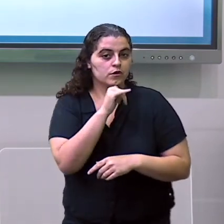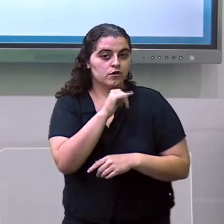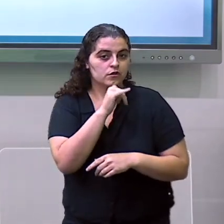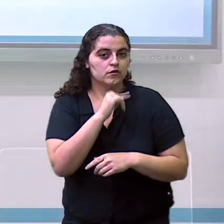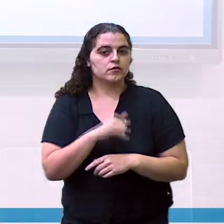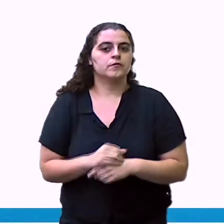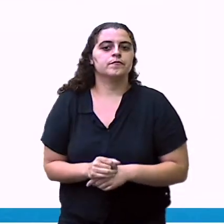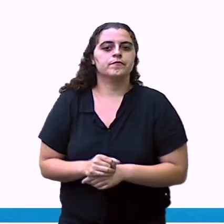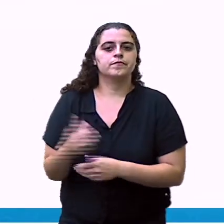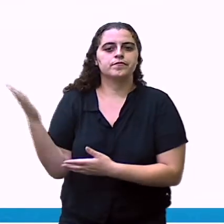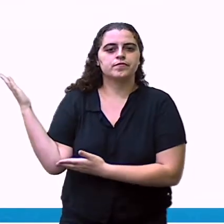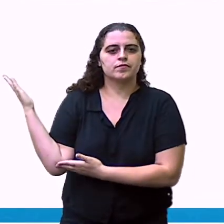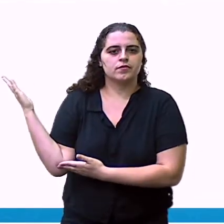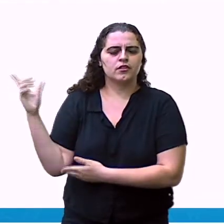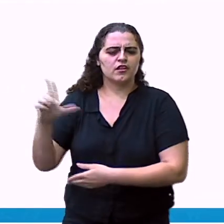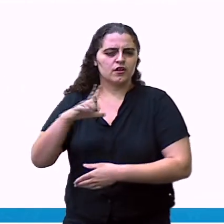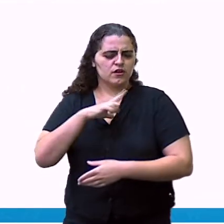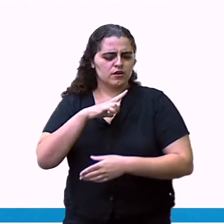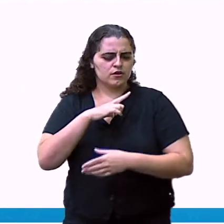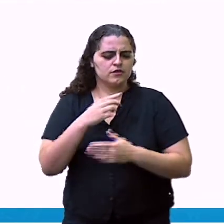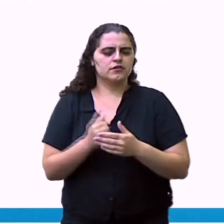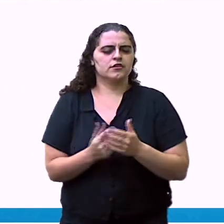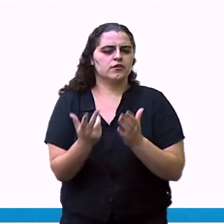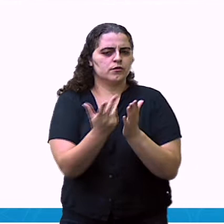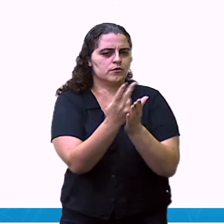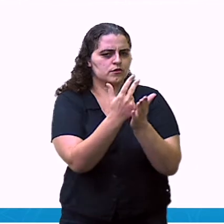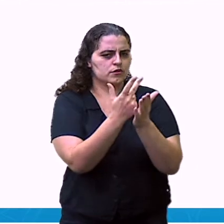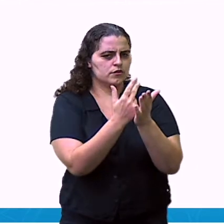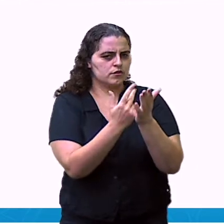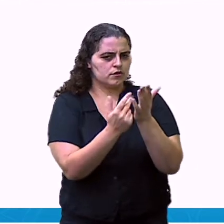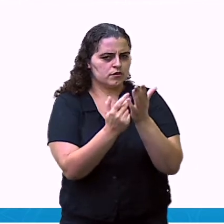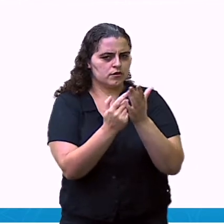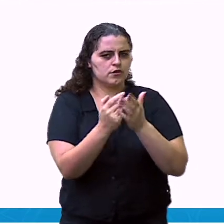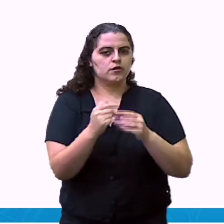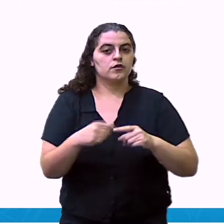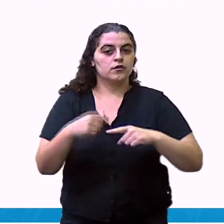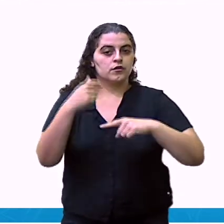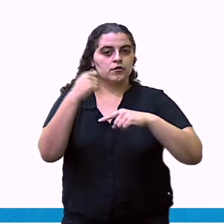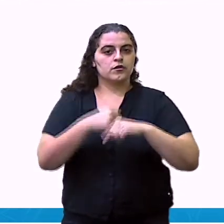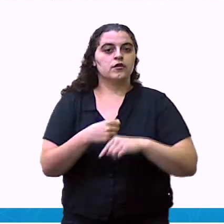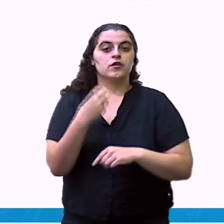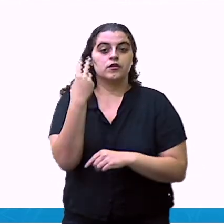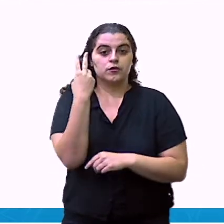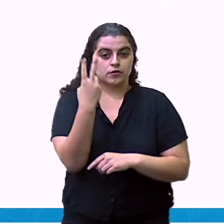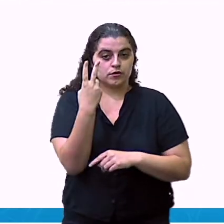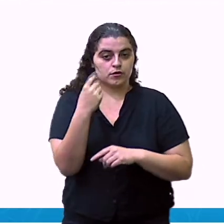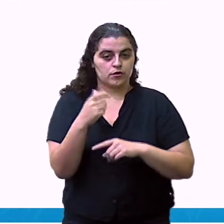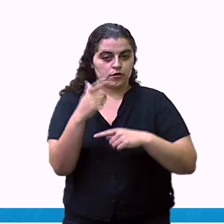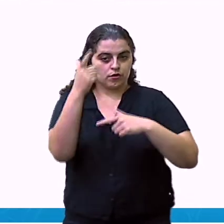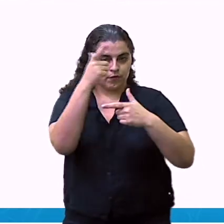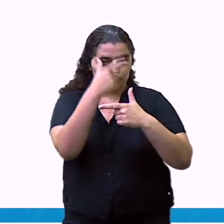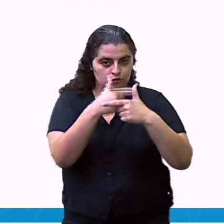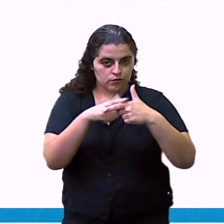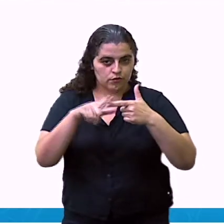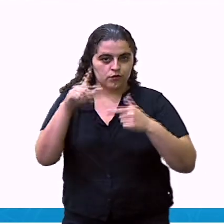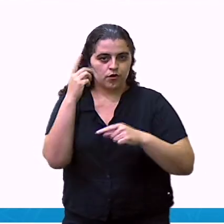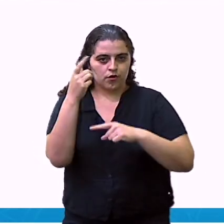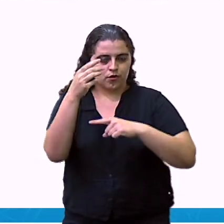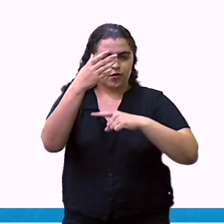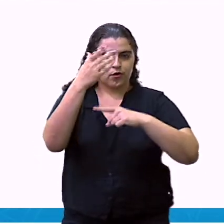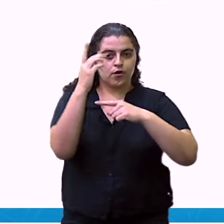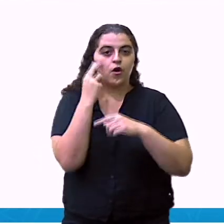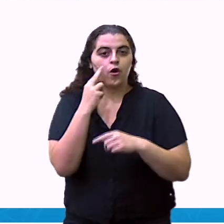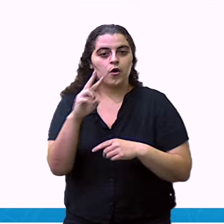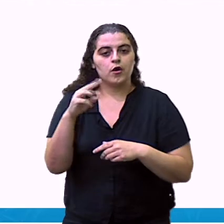aqui outro como exemplo. Eu tenho uma figura que ela foi fracionada em 2 partes. Se eu pinto uma parte